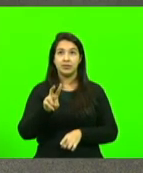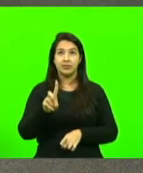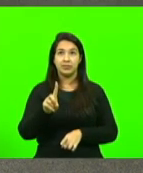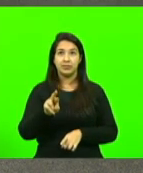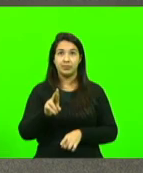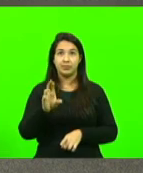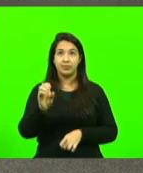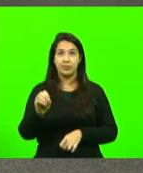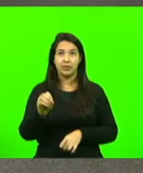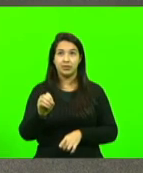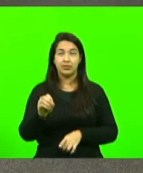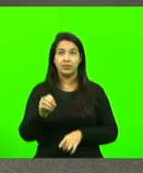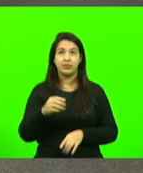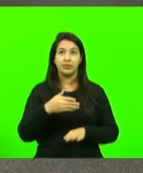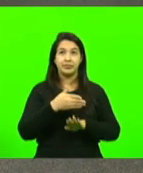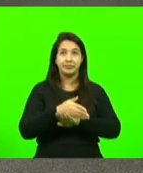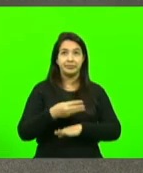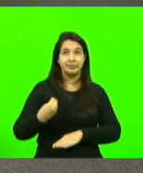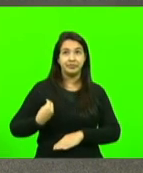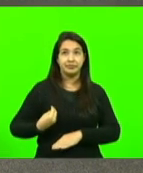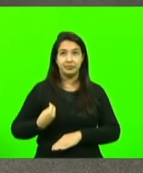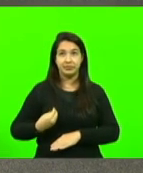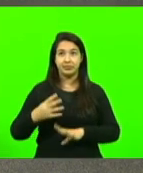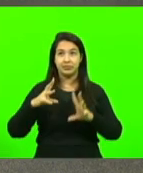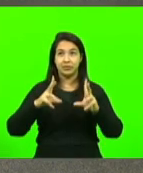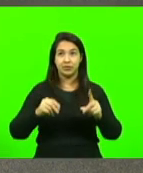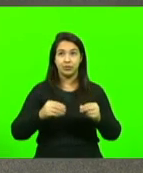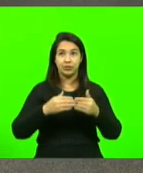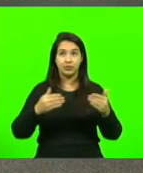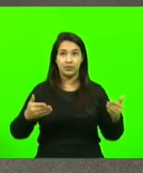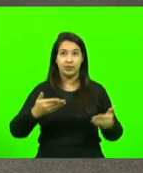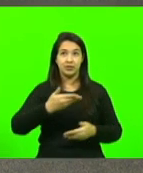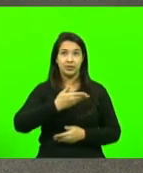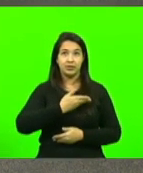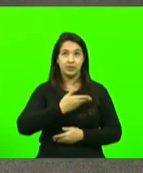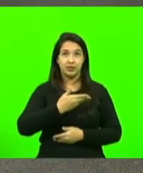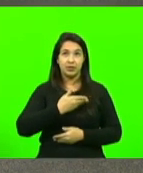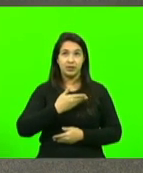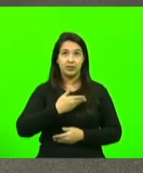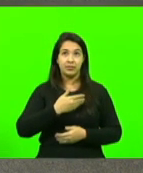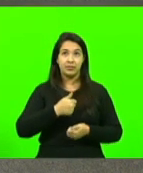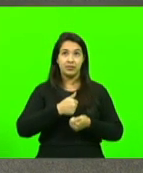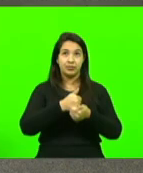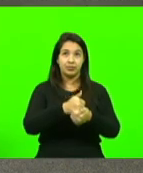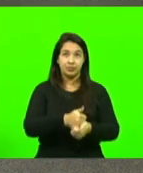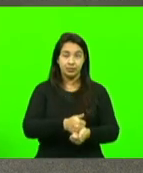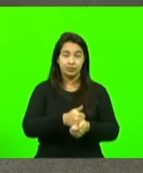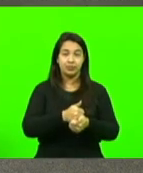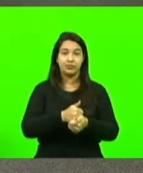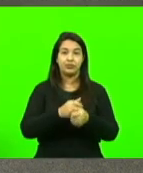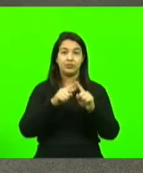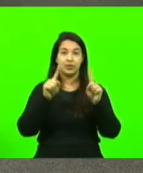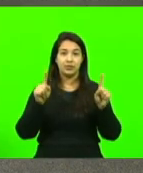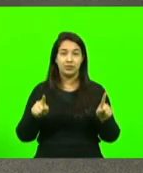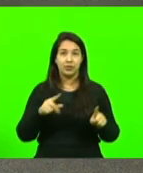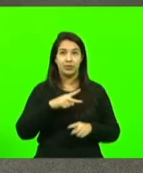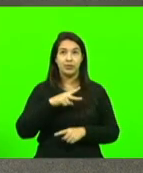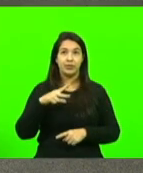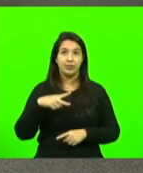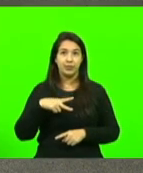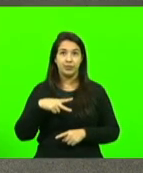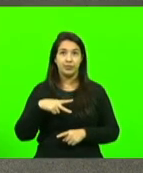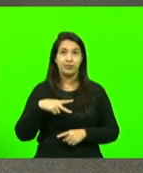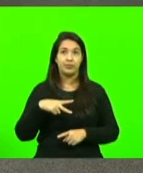pública e a todos colegas companheiros servidores públicos